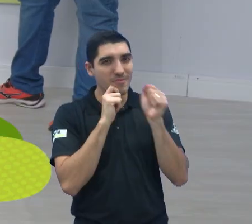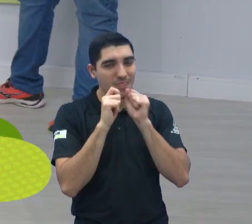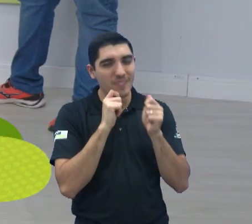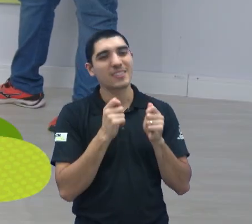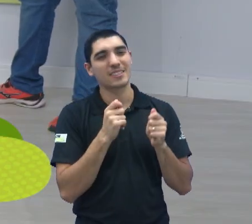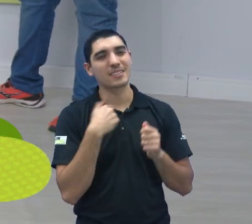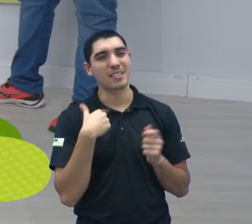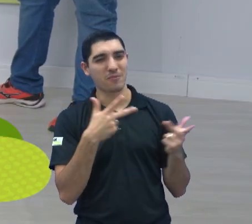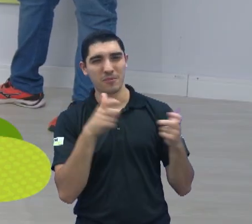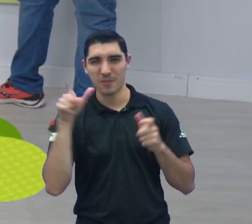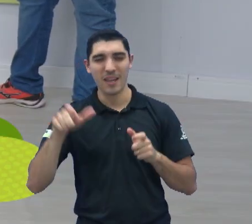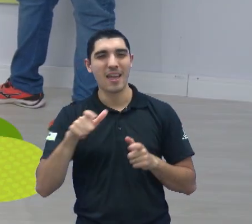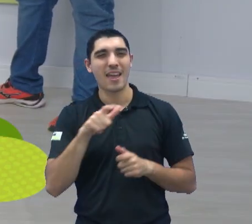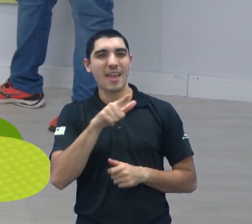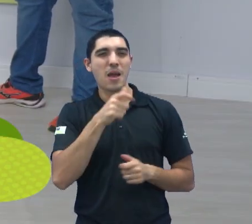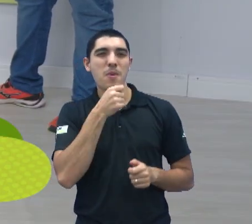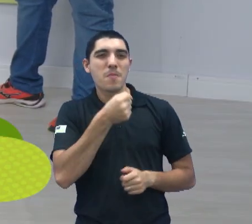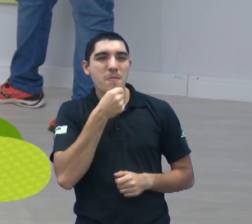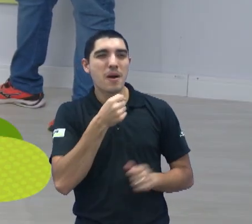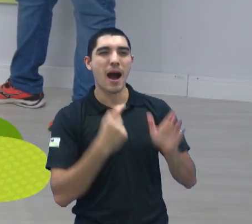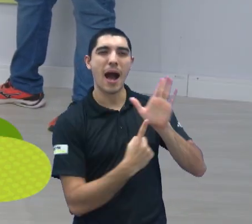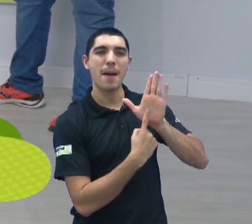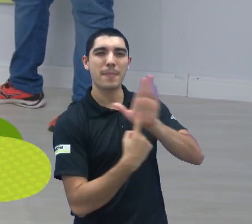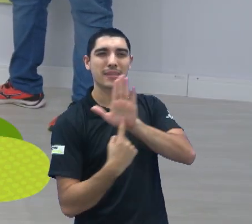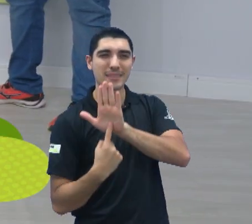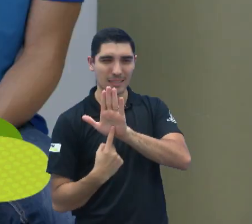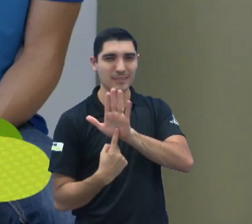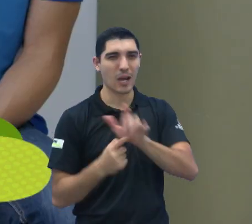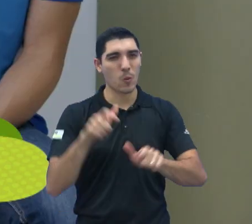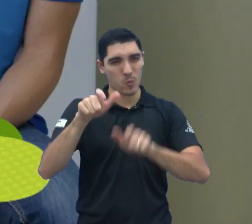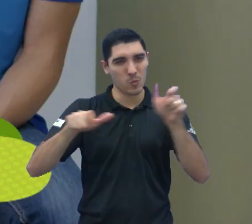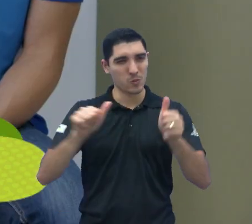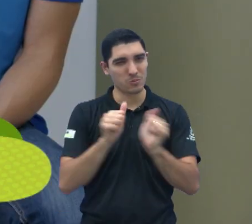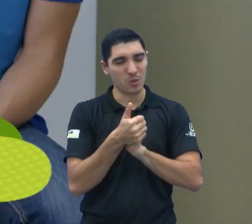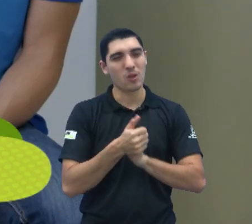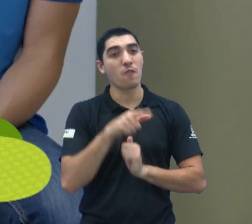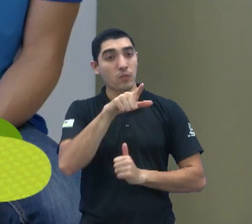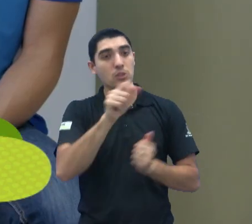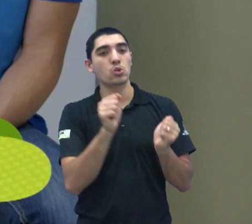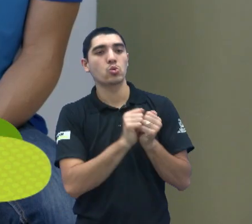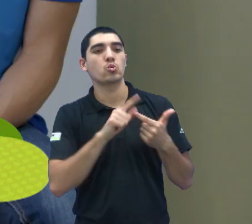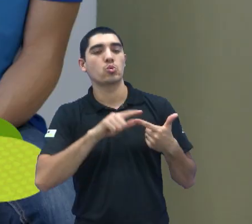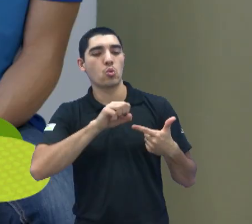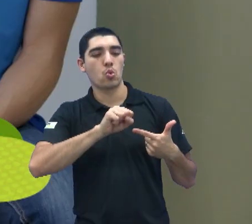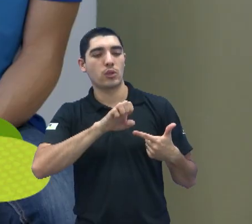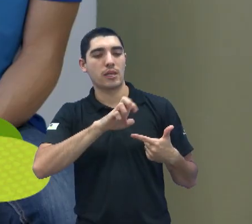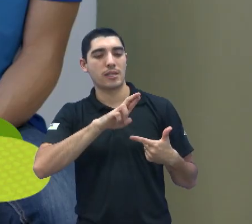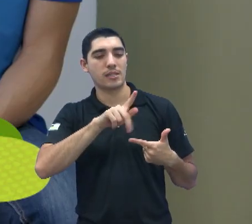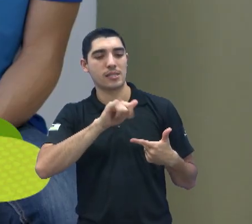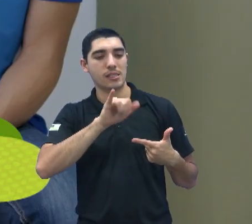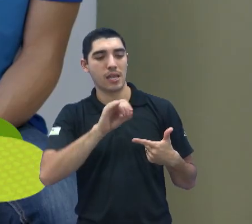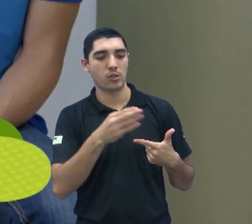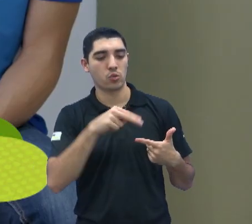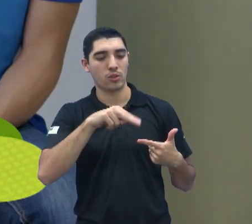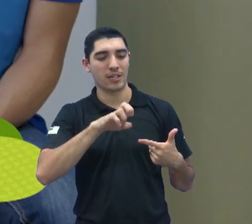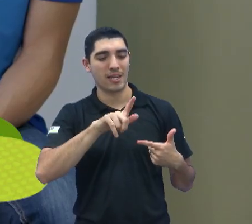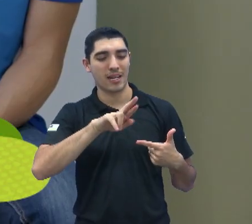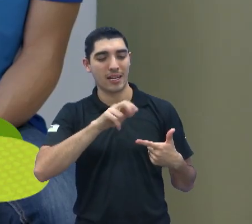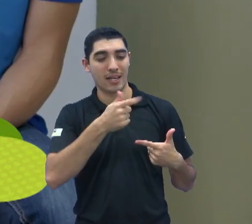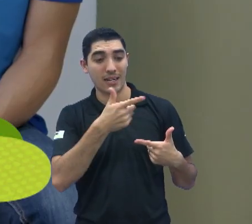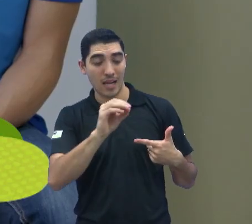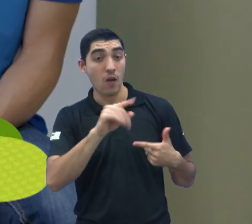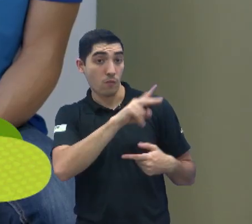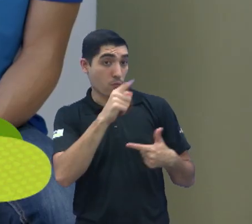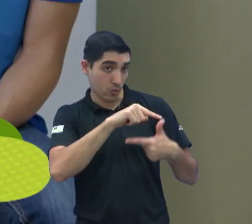imagens da coletiva de apresentação do elenco também. E você e o Negrão enfatizaram bastante essa questão que esse ano mudou, né? A forma